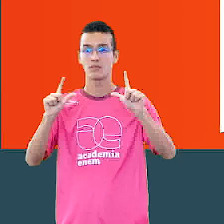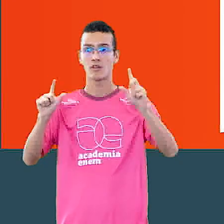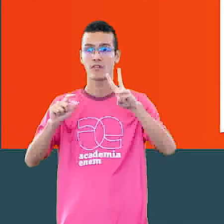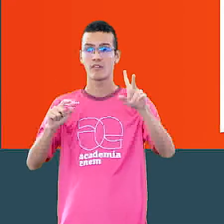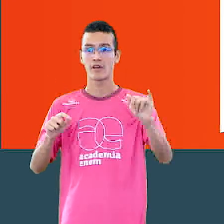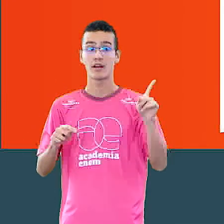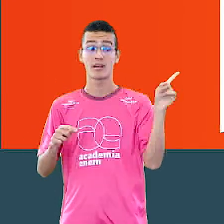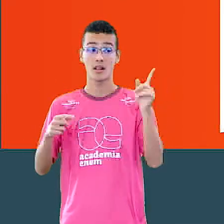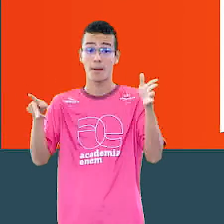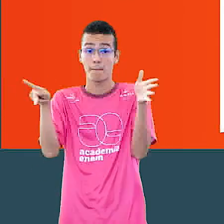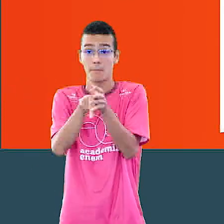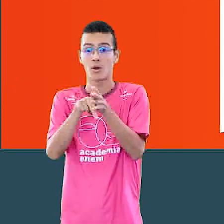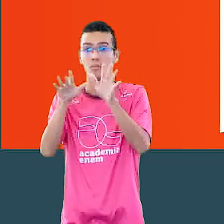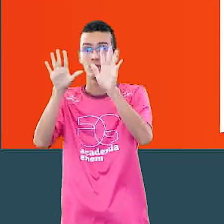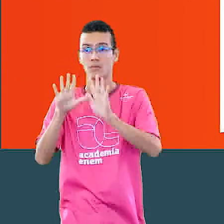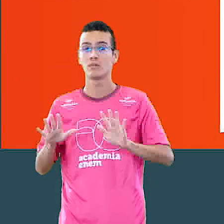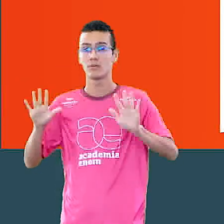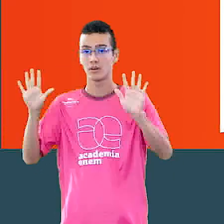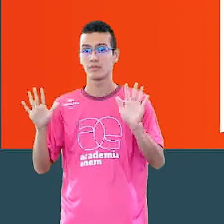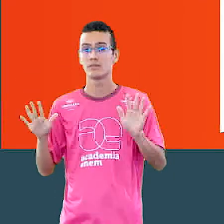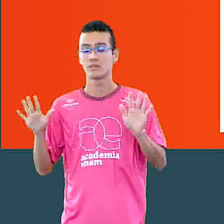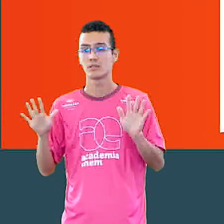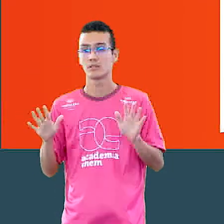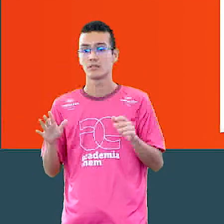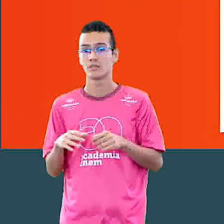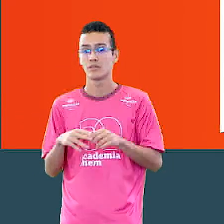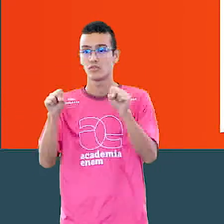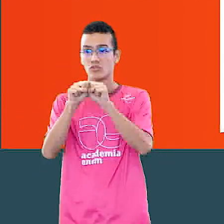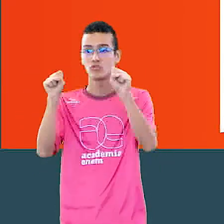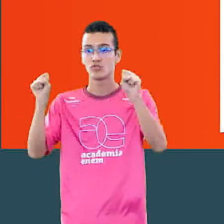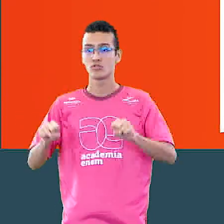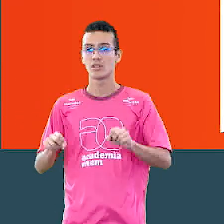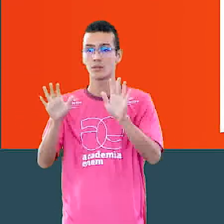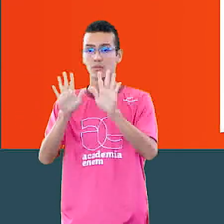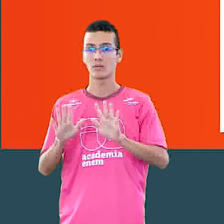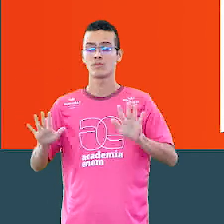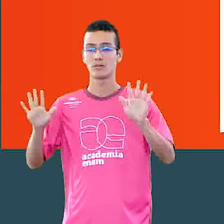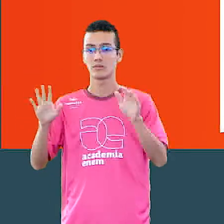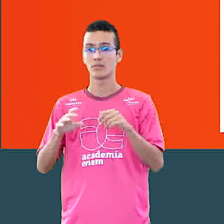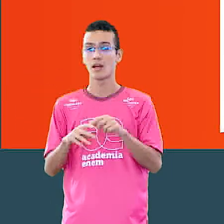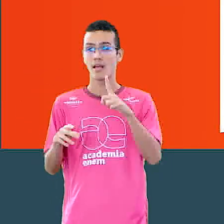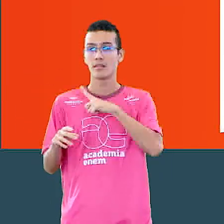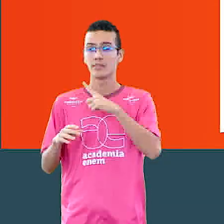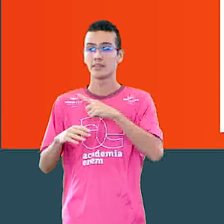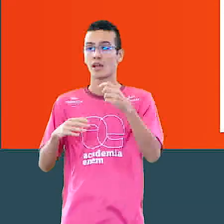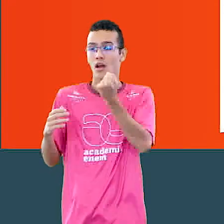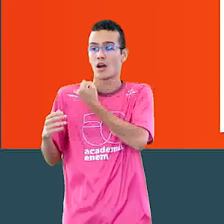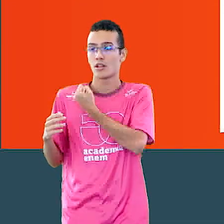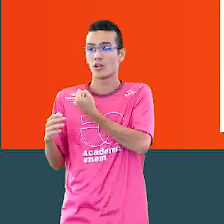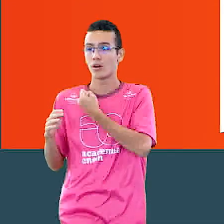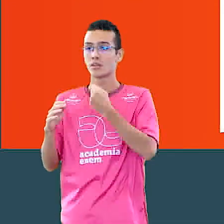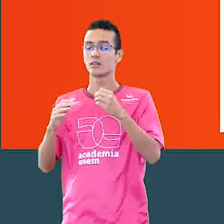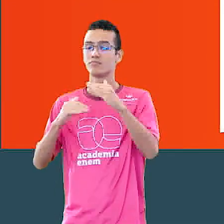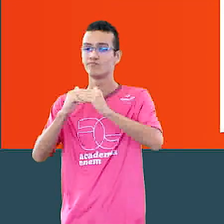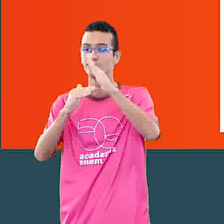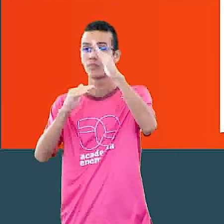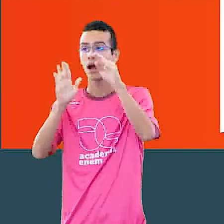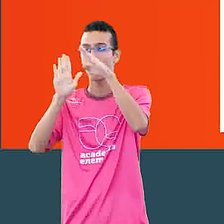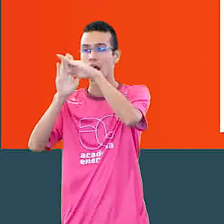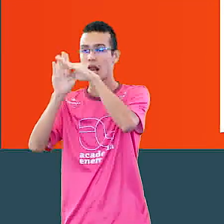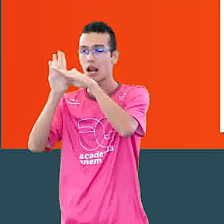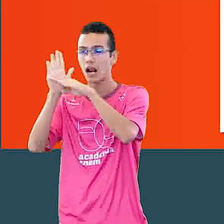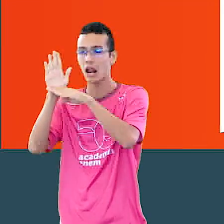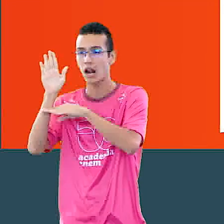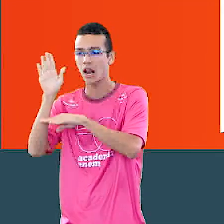UFC e ele traz para a gente a nota de corte de todos os cursos da